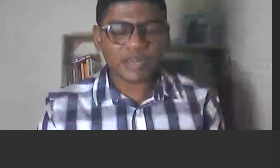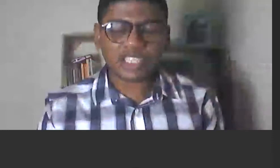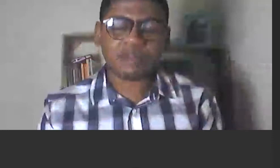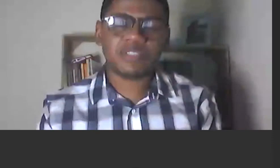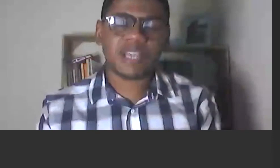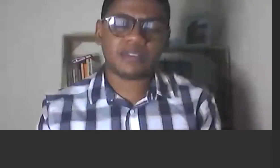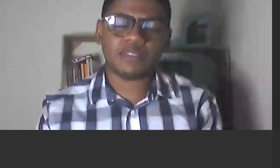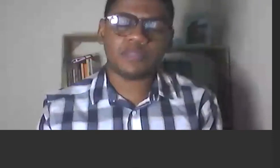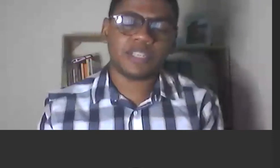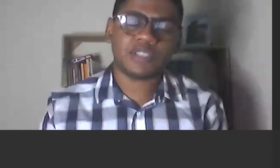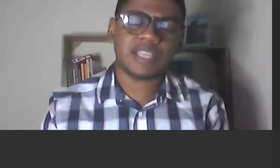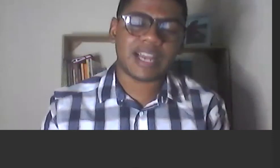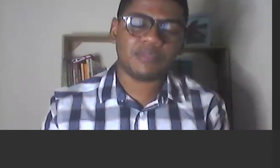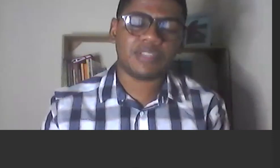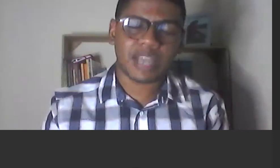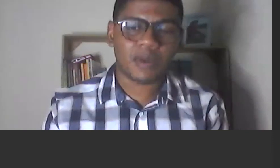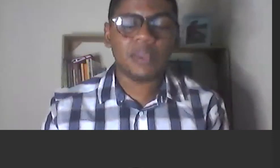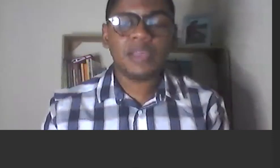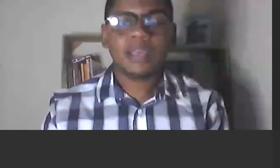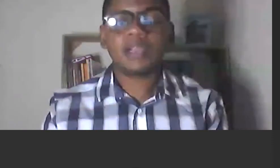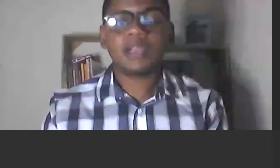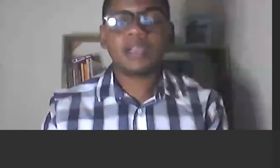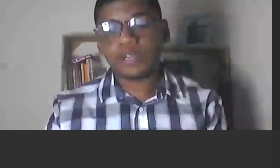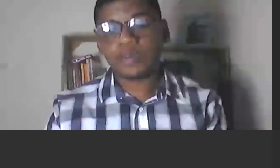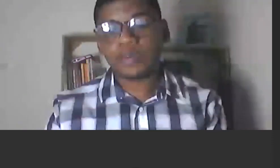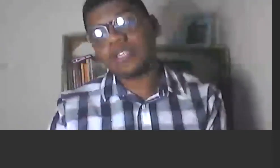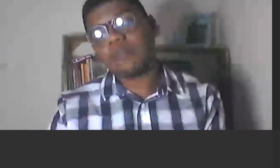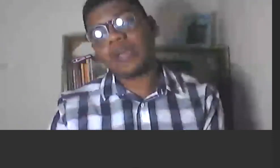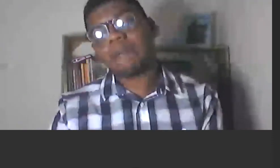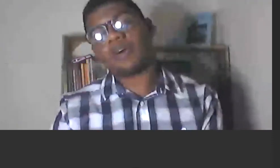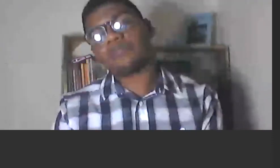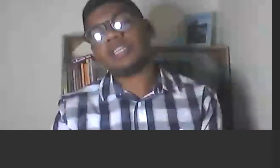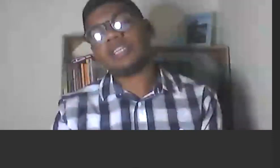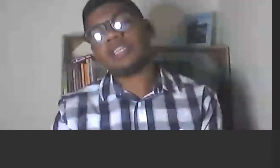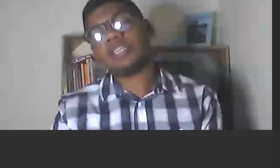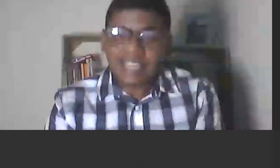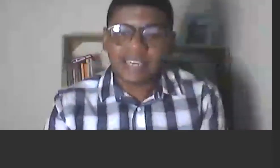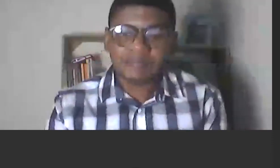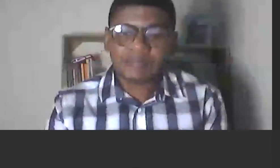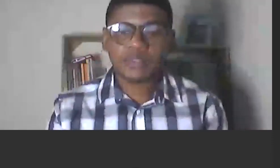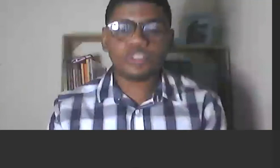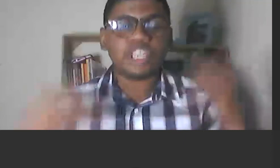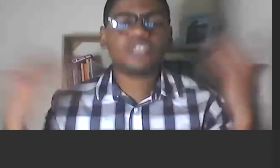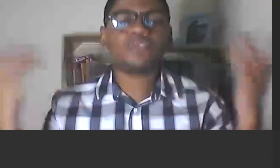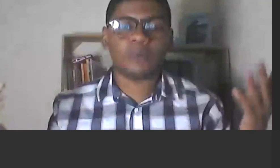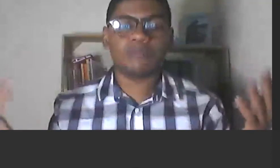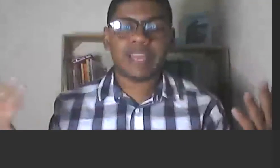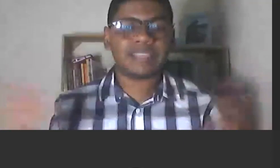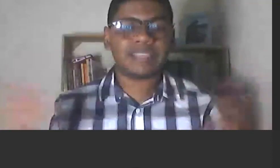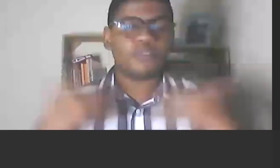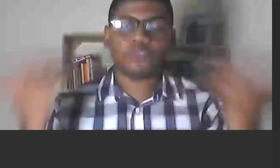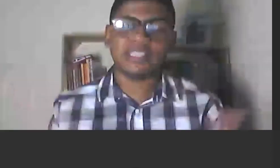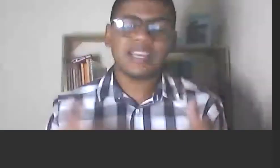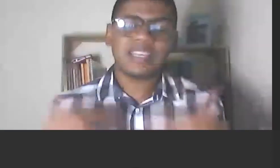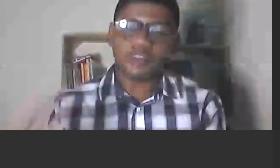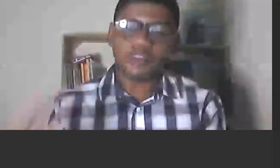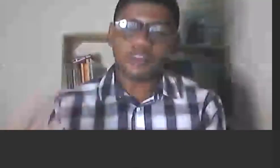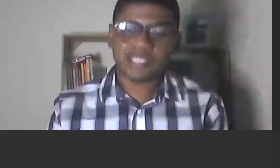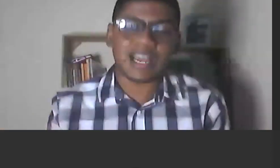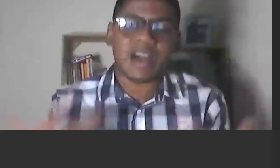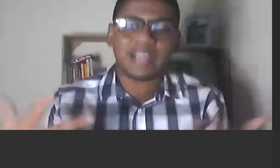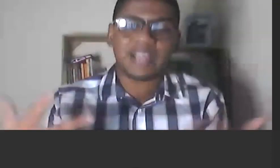Esse a gente pode chamar um sinal, a gente pode considerar um sinal icônico, que é um sinal bem próximo do que a gente faria no gestual, né? Que se não